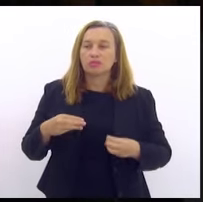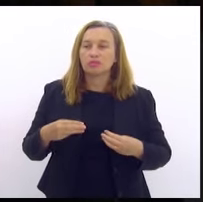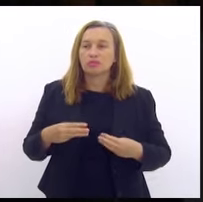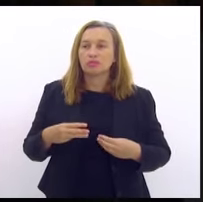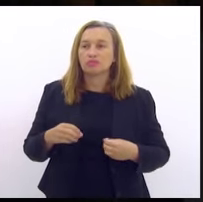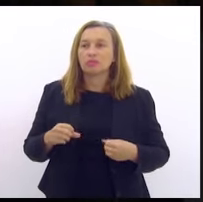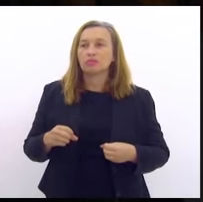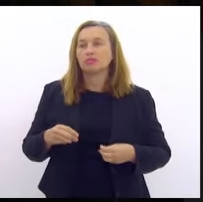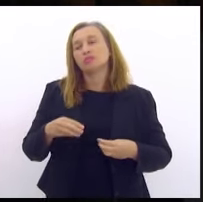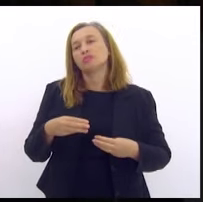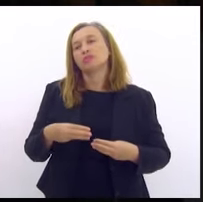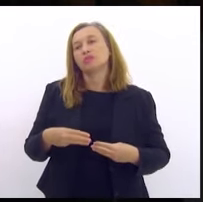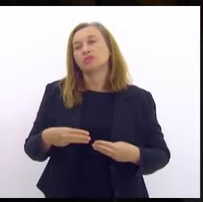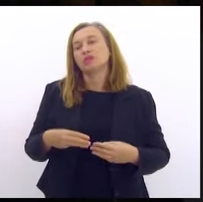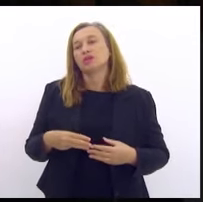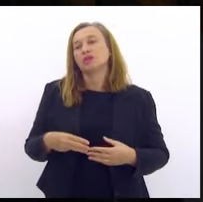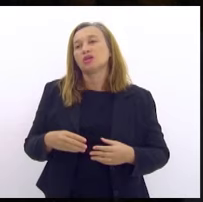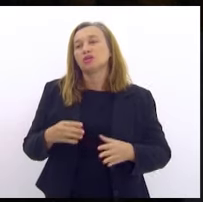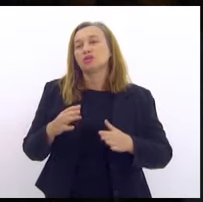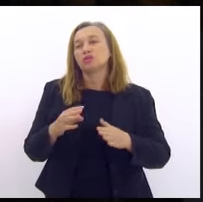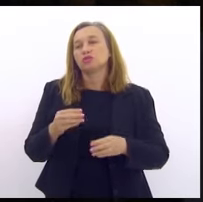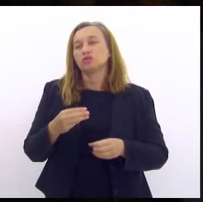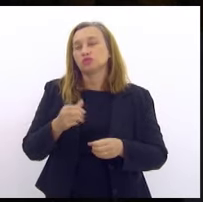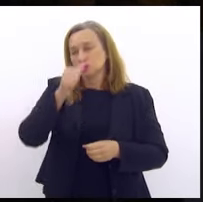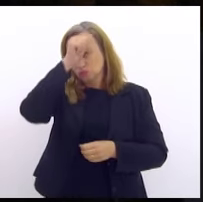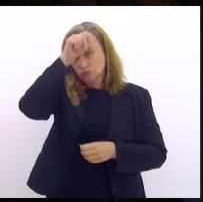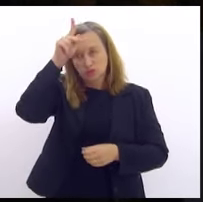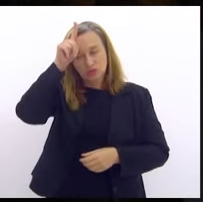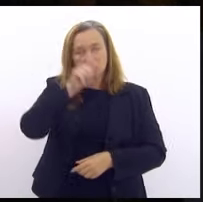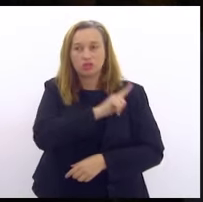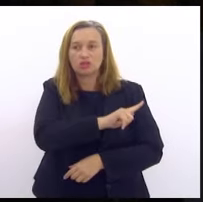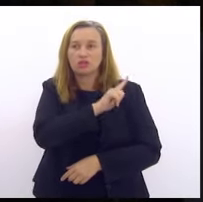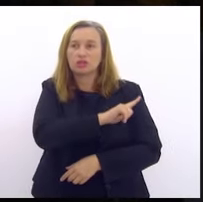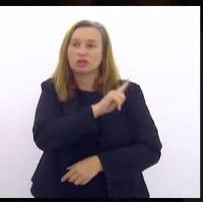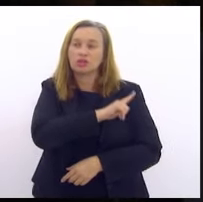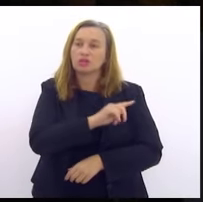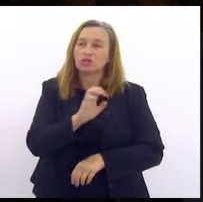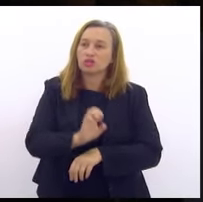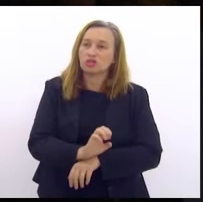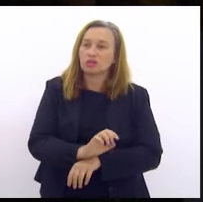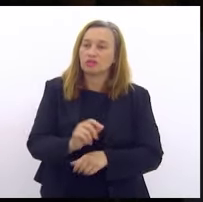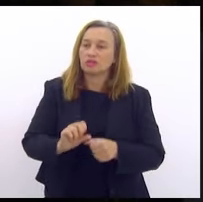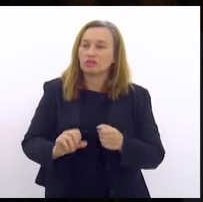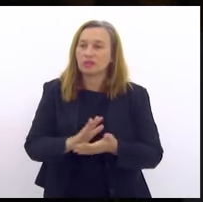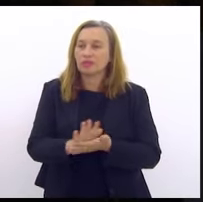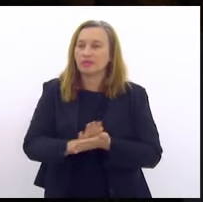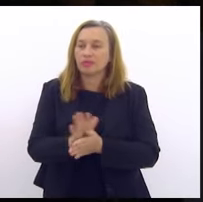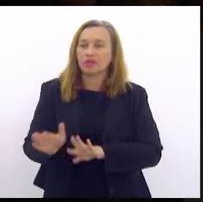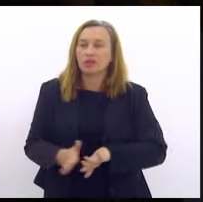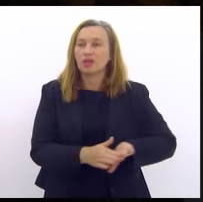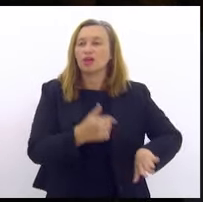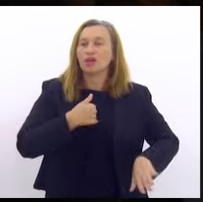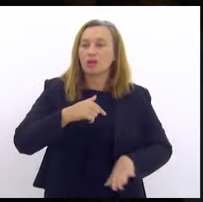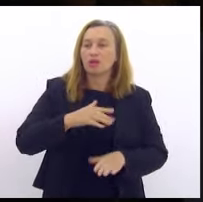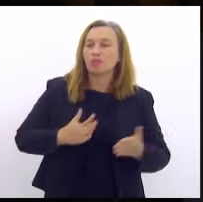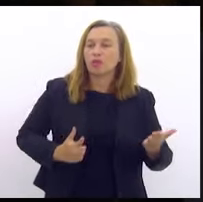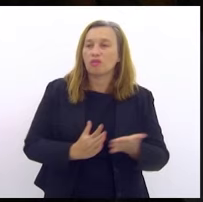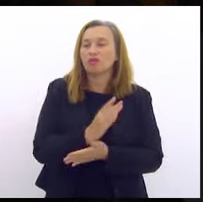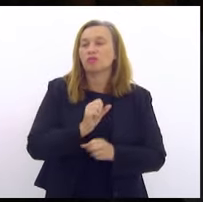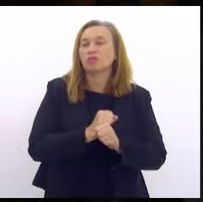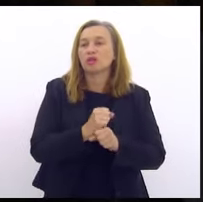os gestores e os estados lavam as mãos. No estado do Rio de Janeiro isso é diferente, porque eu aprovei no ano de 2018